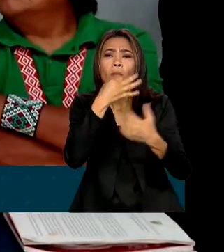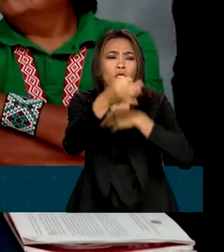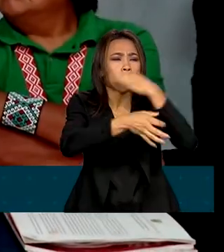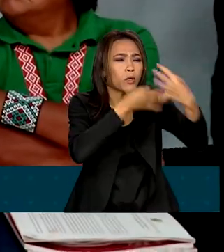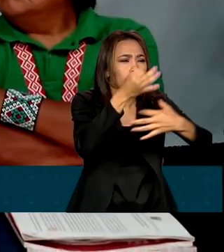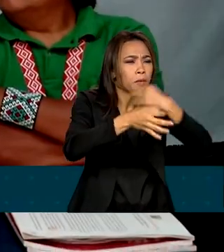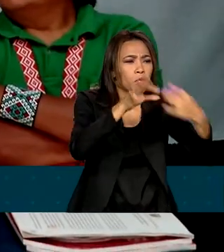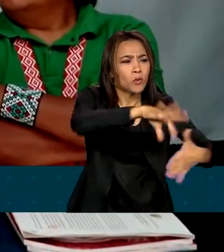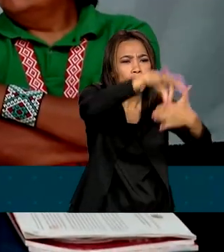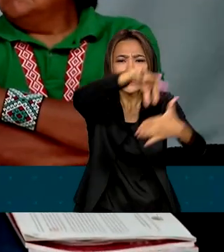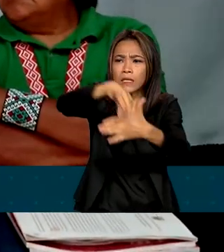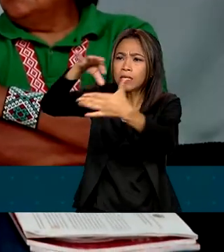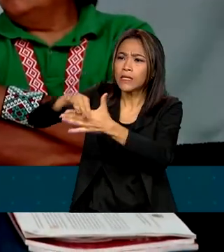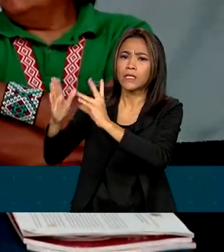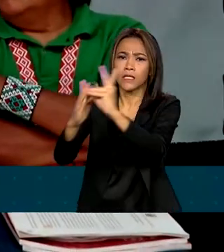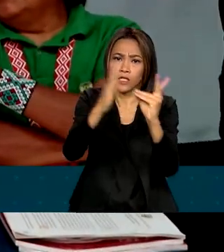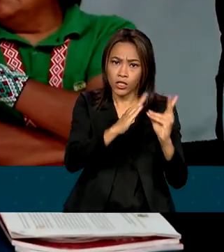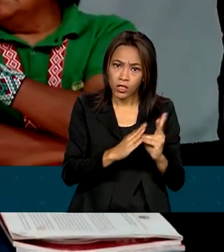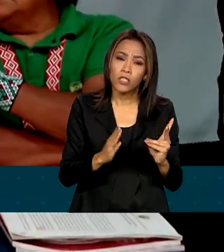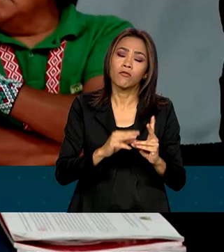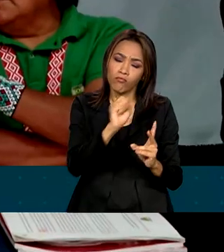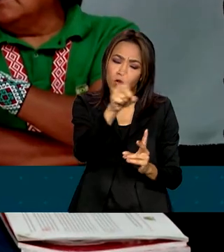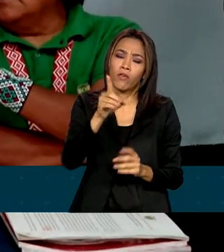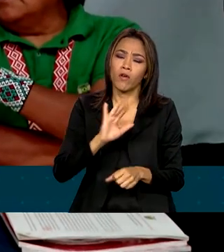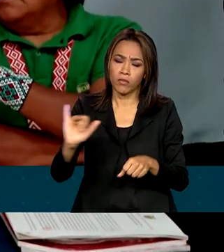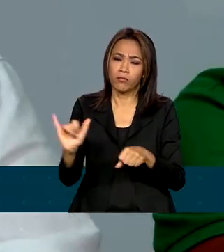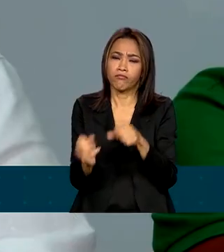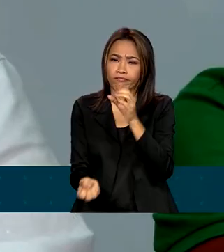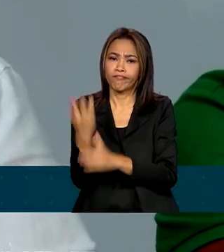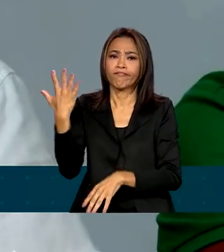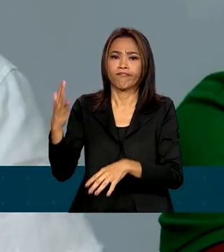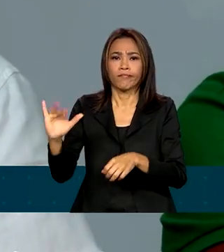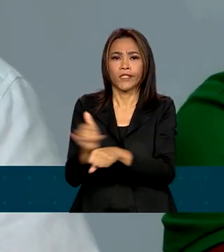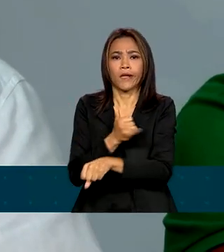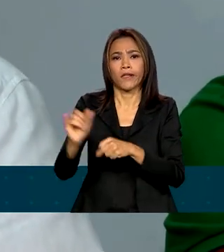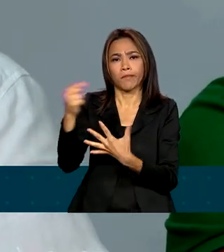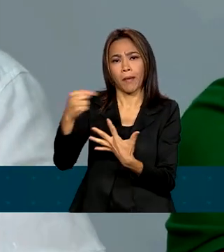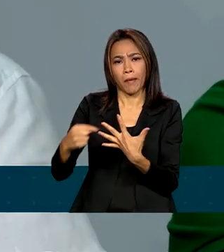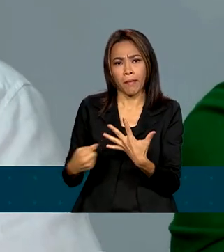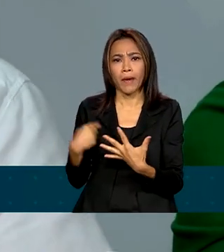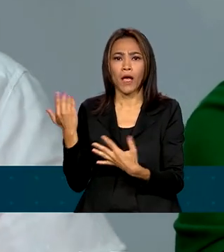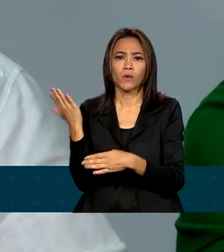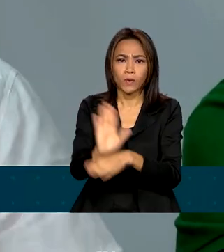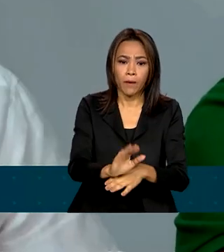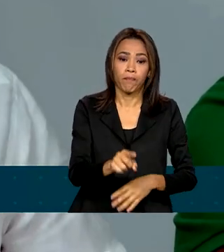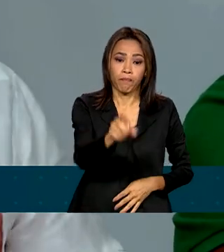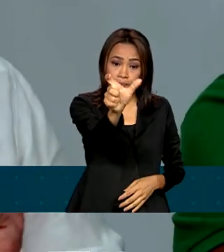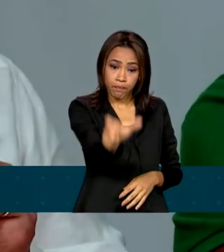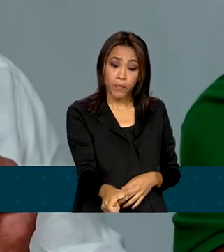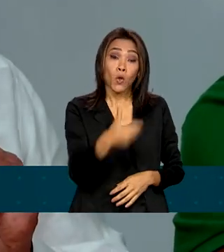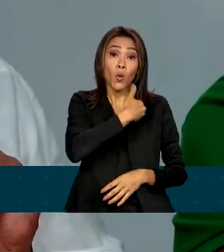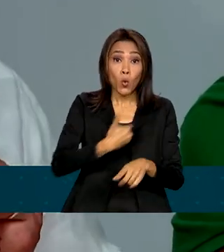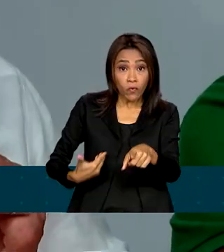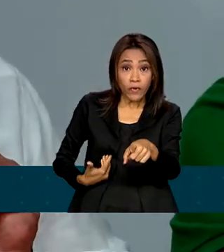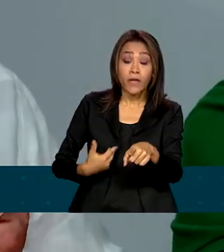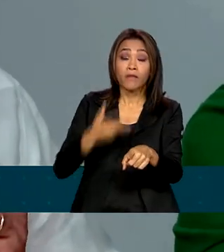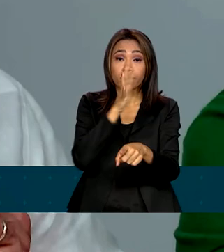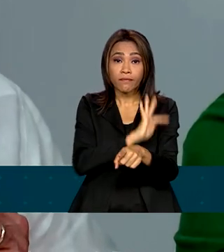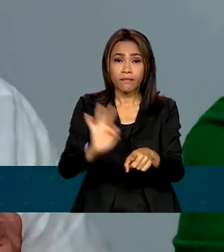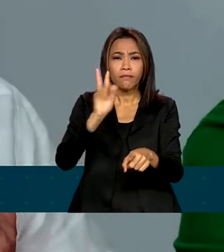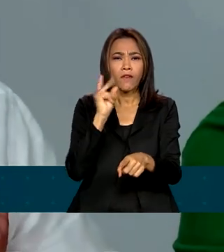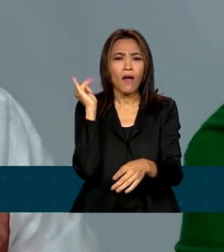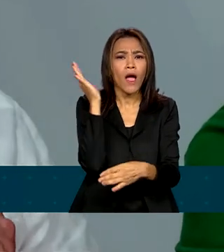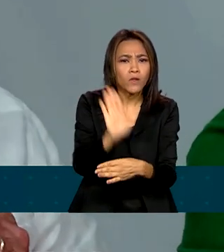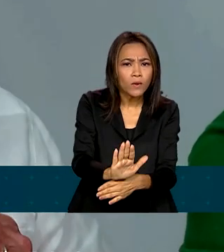e determinou medidas para socorrer a população. O governo federal vai cuidar para que o povo